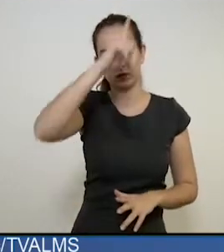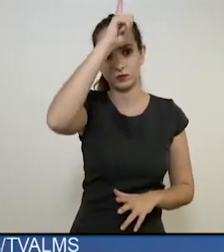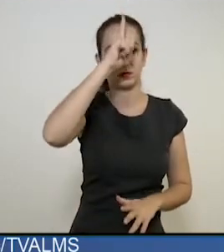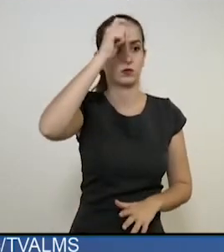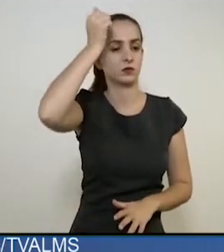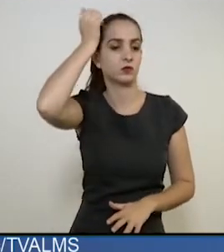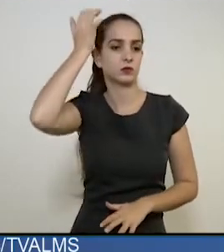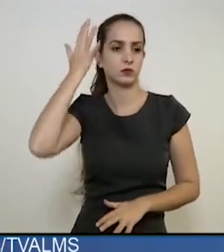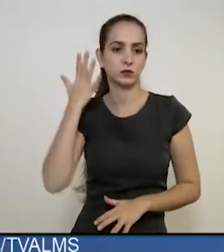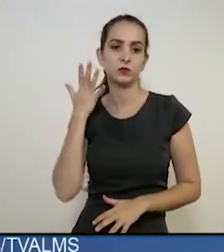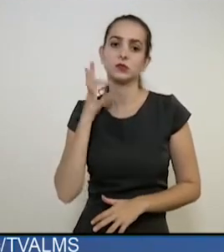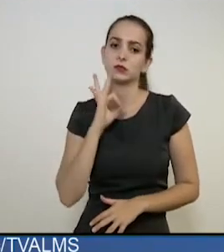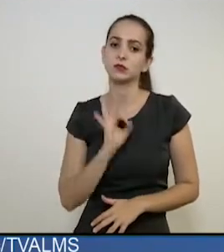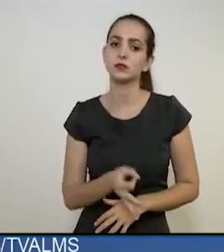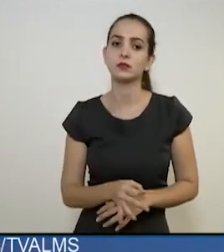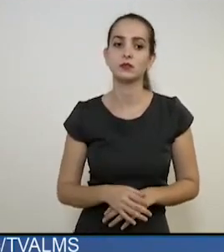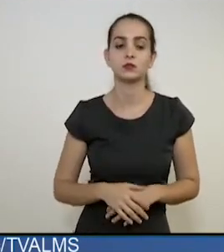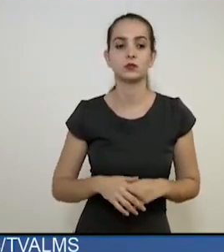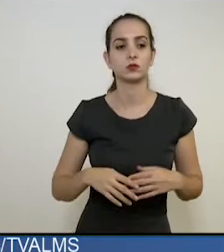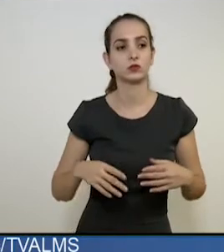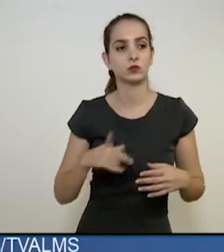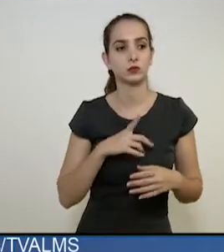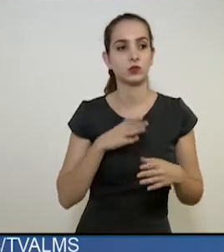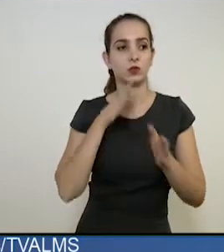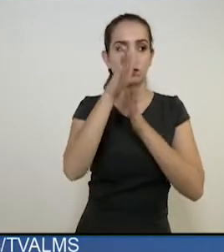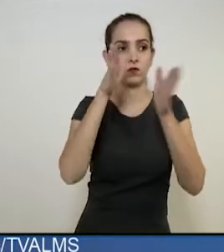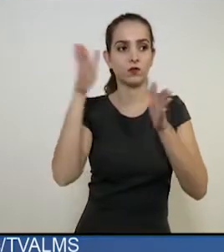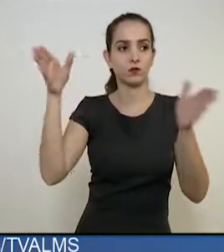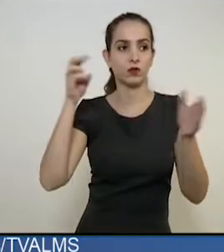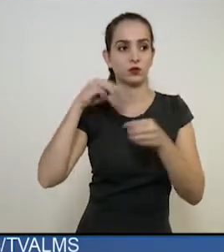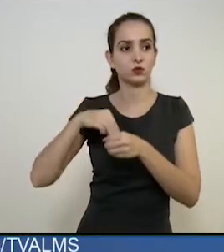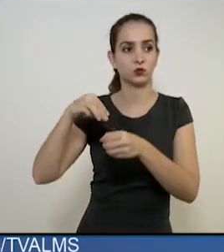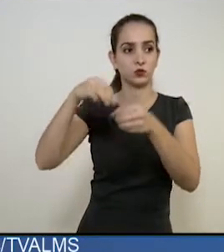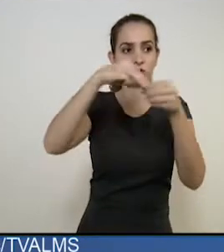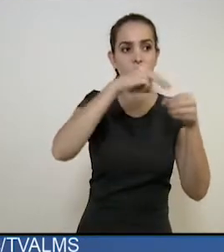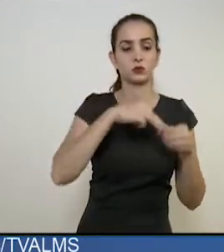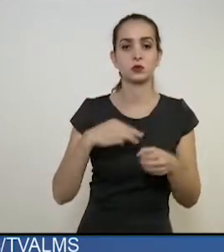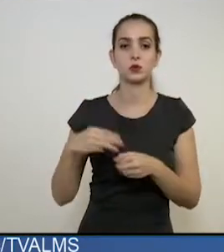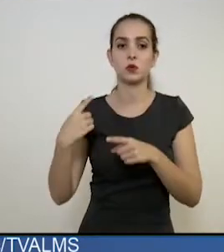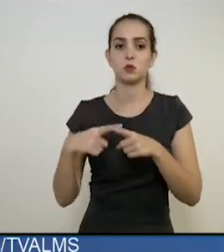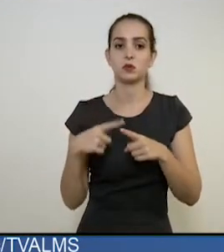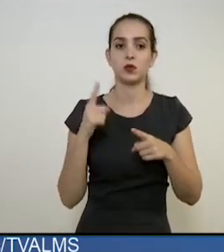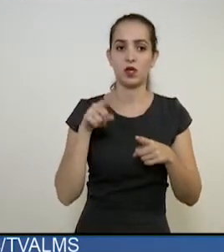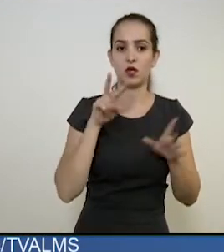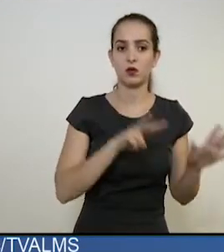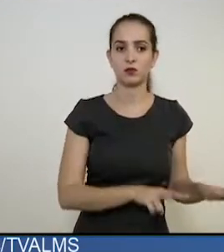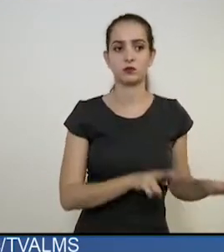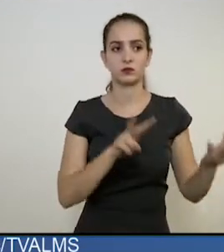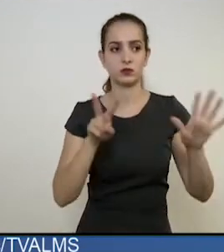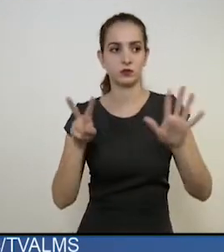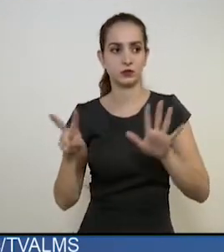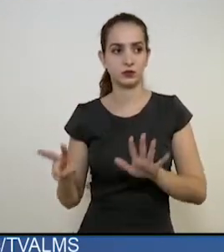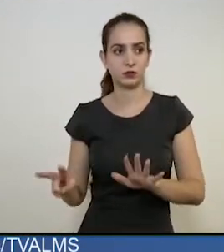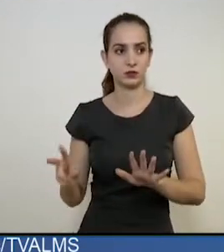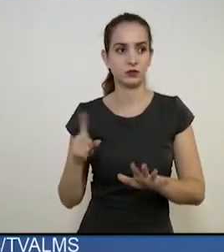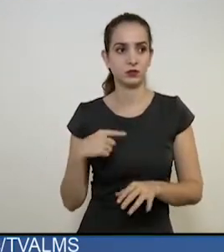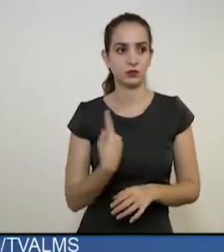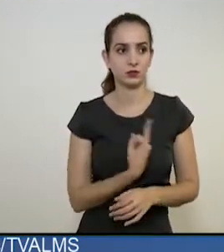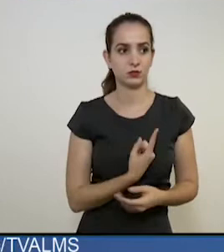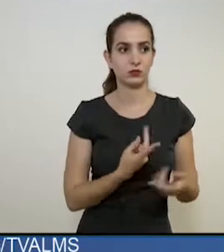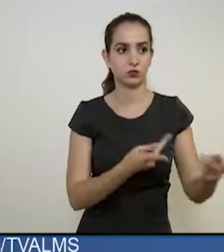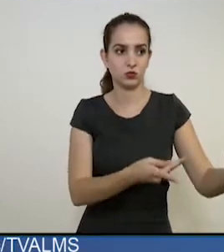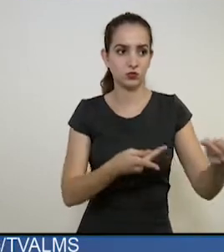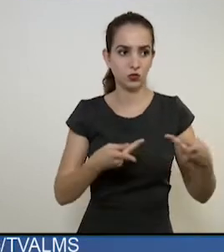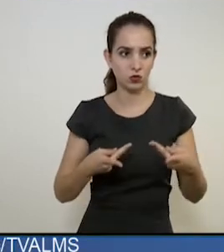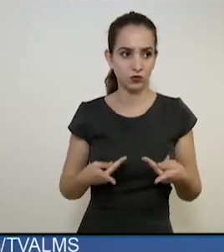Antonieta, com certeza deve estar em algum município, porque essa semana é uma semana que a gente é convidada a participar